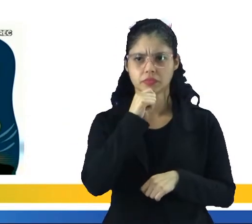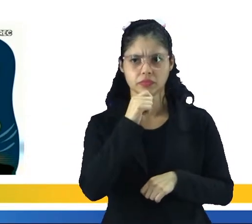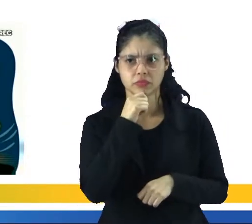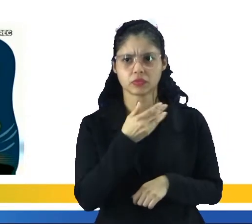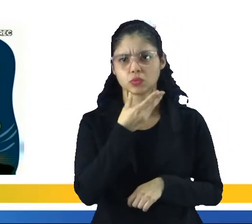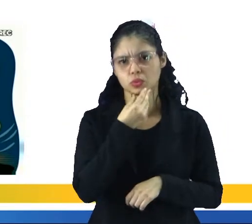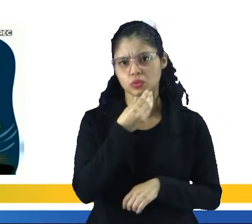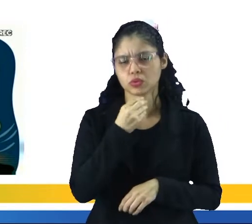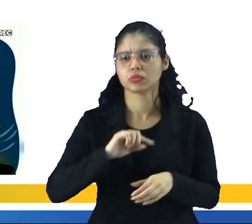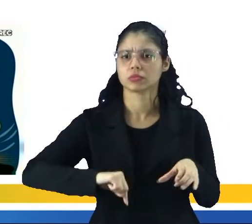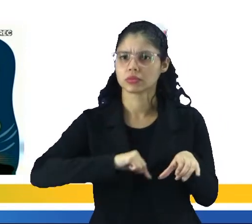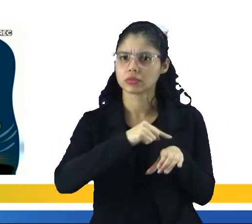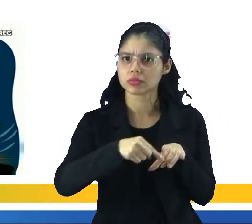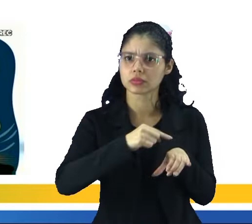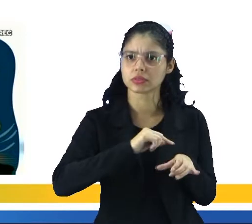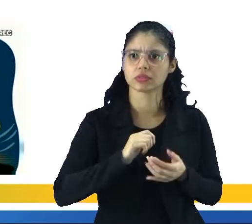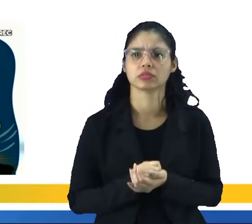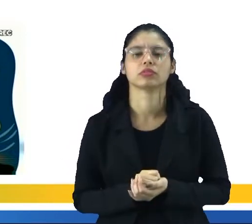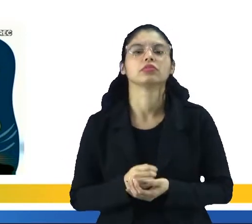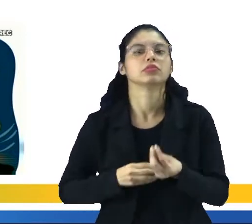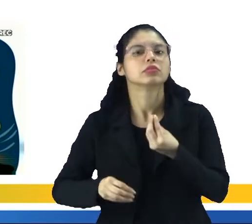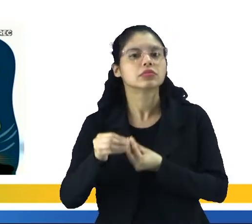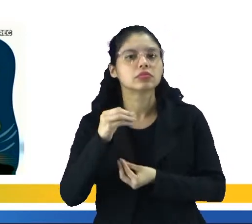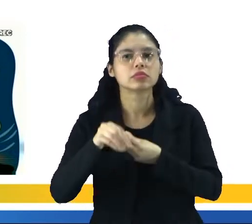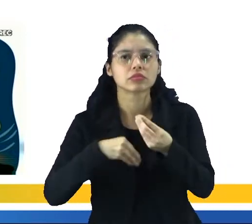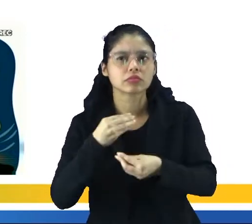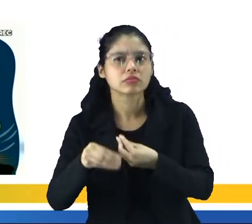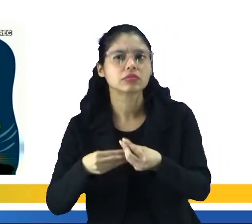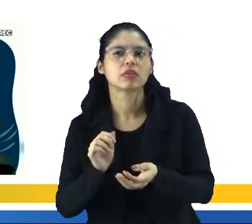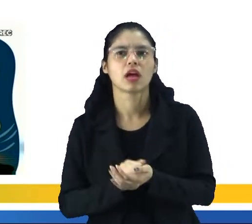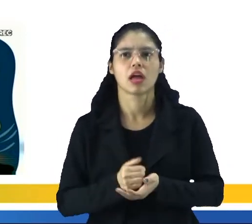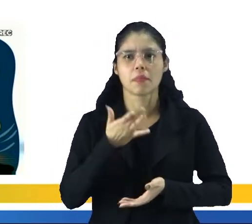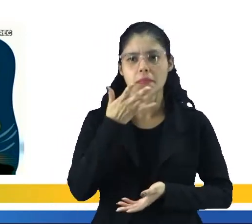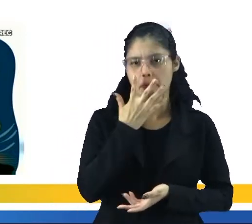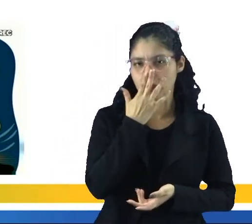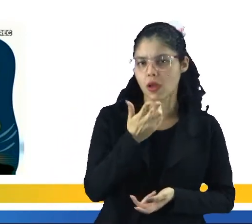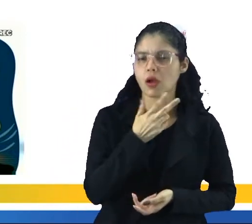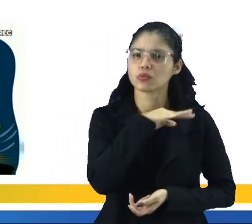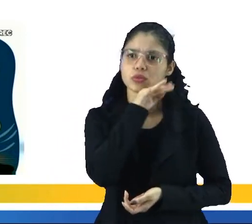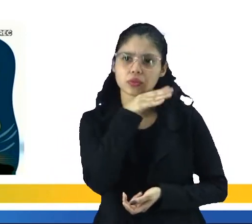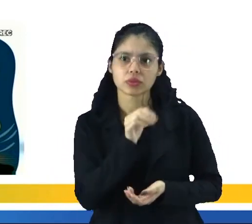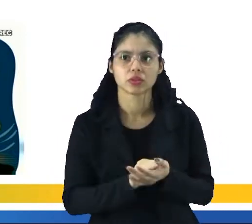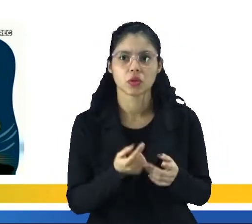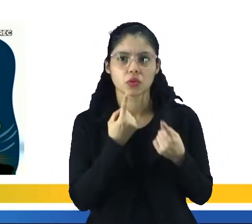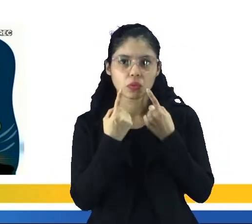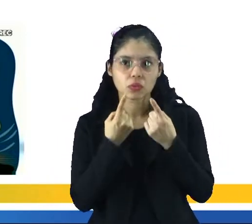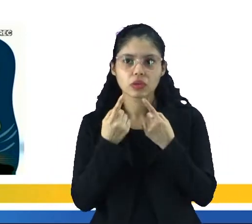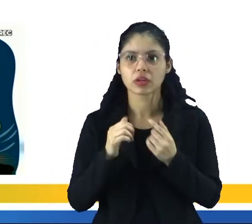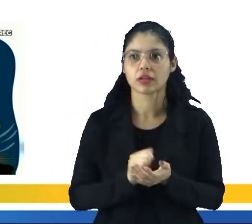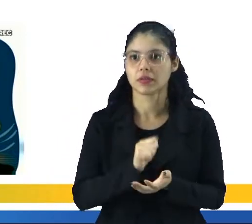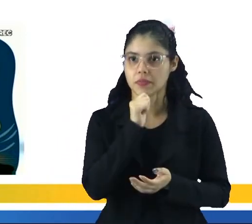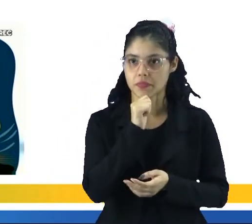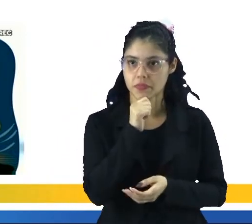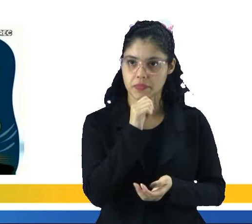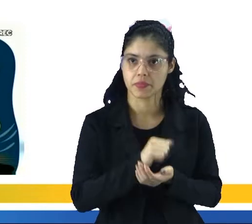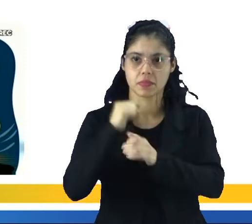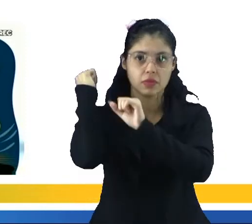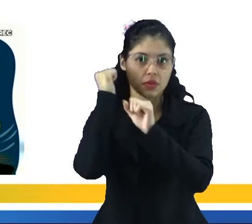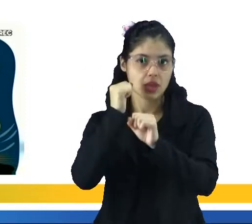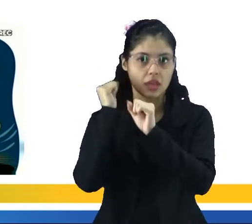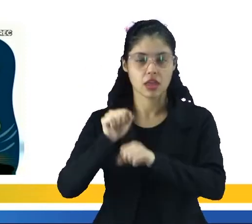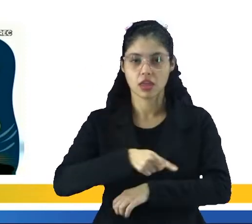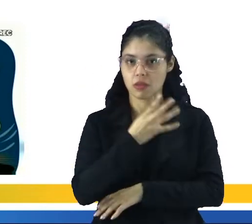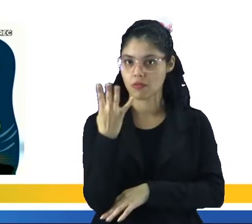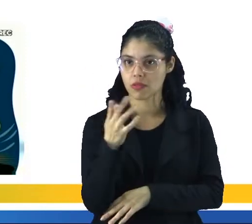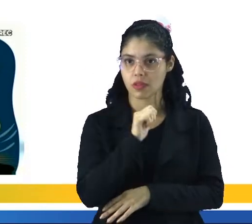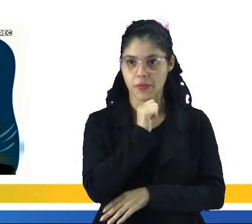cavernas desenvolveram gestos que se assemelhavam aos animais, tentando se comunicar. Além disso, encenavam caçadas para contar aos